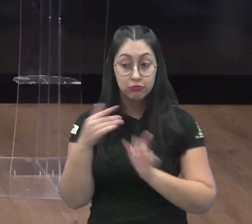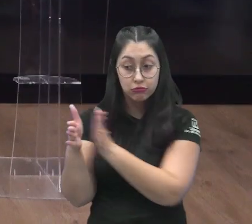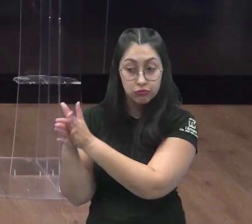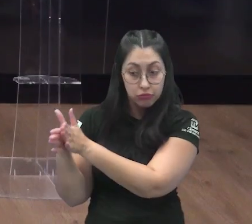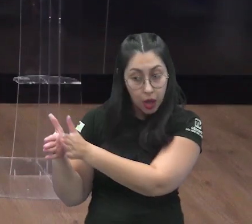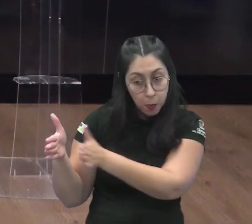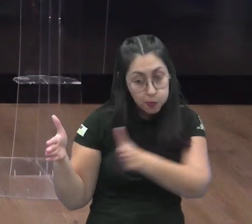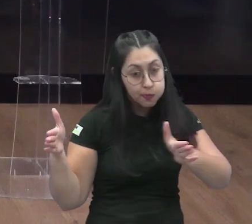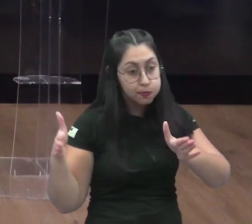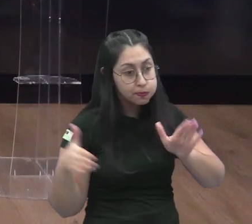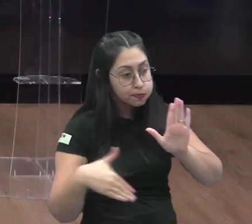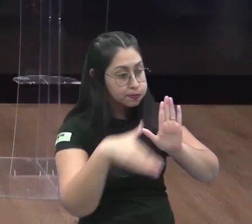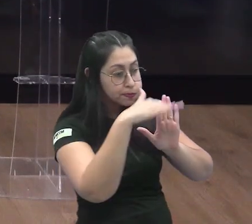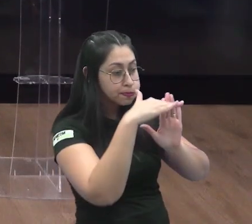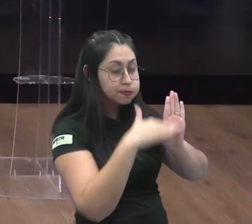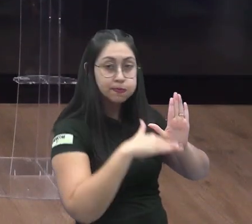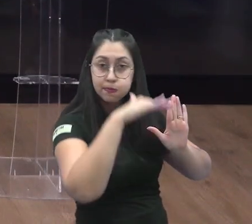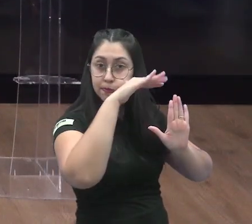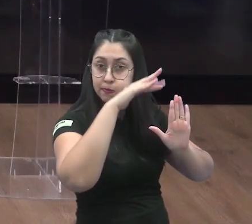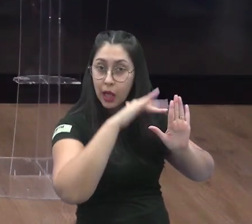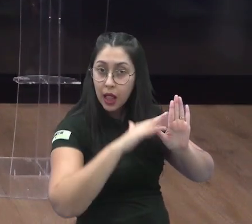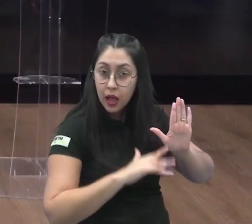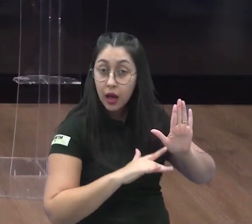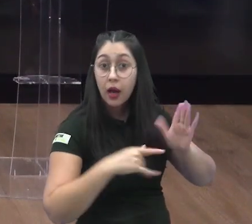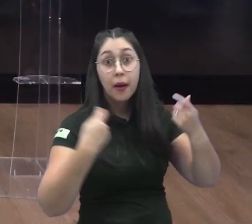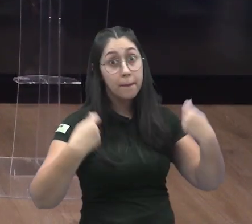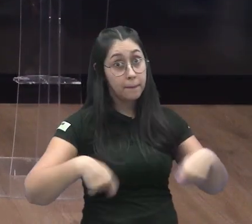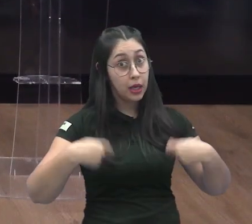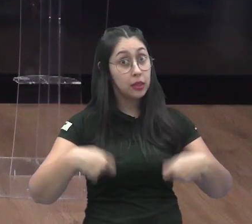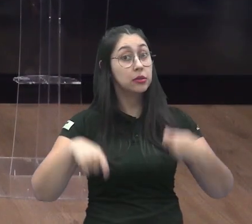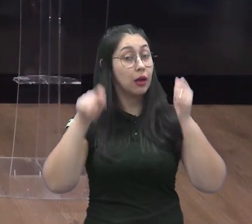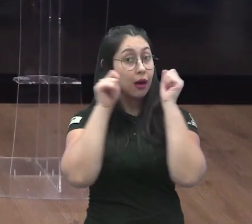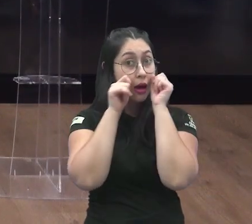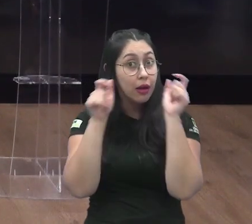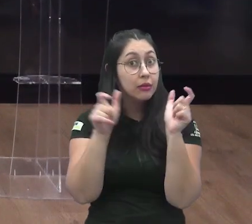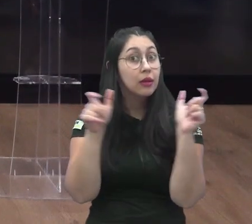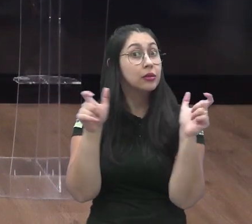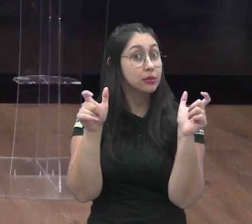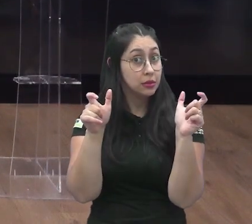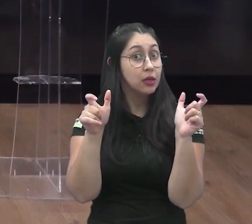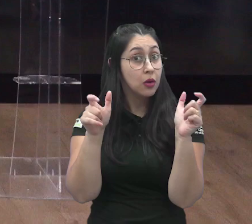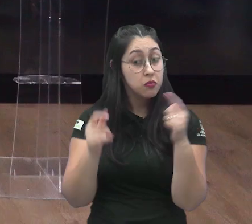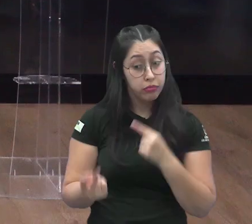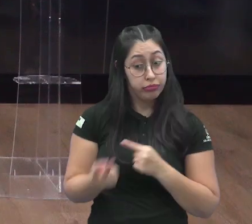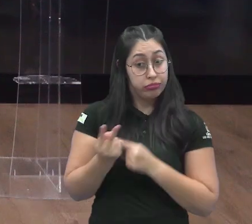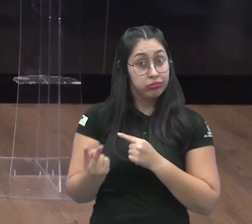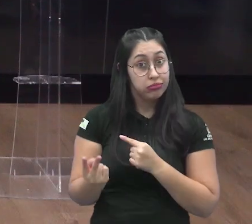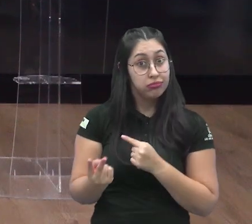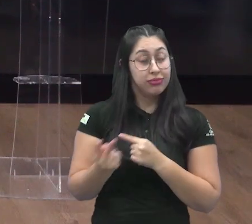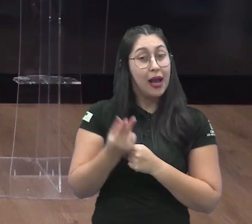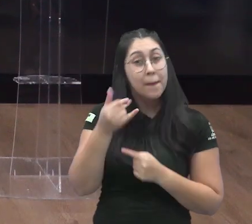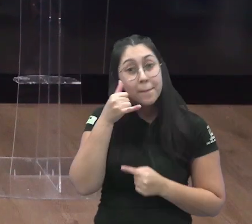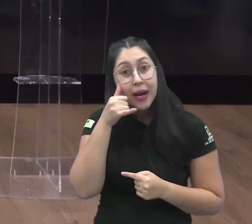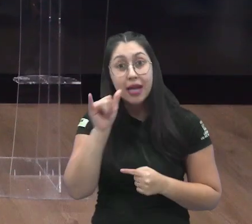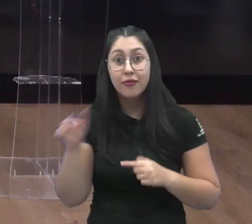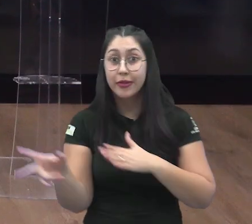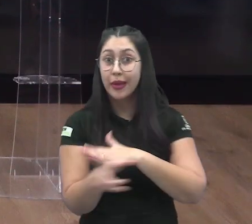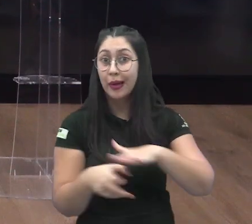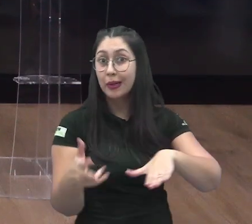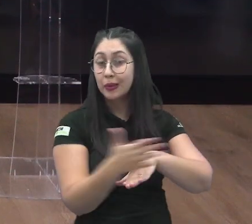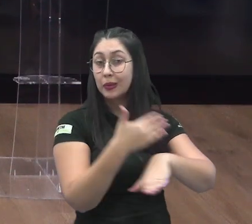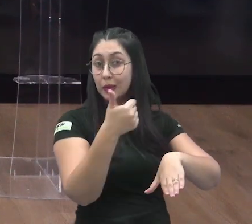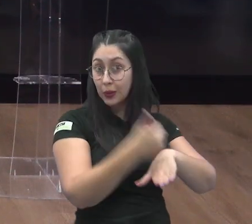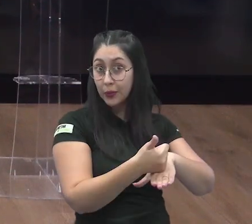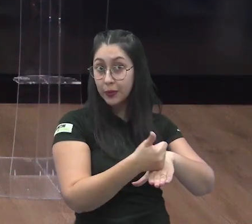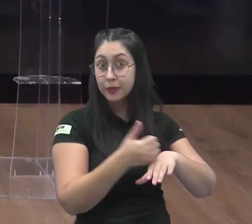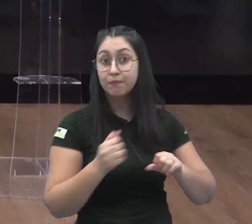E durante este período de envio da declaração, os contribuintes devem ficar atentos e reforçar a proteção para não cair